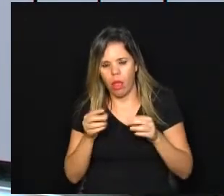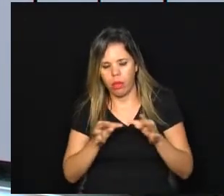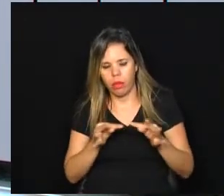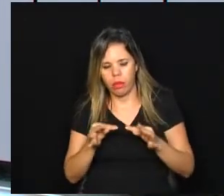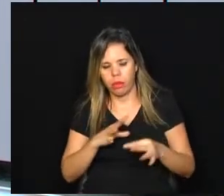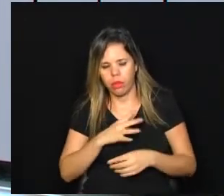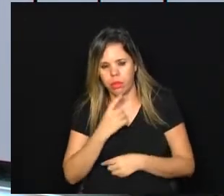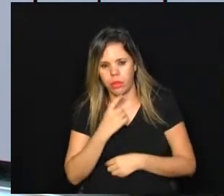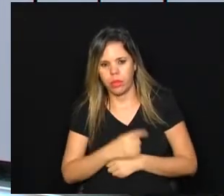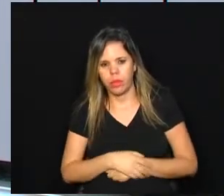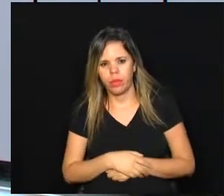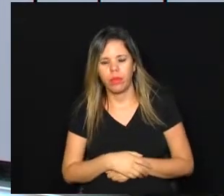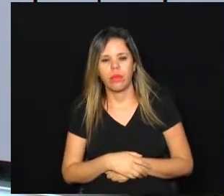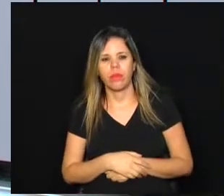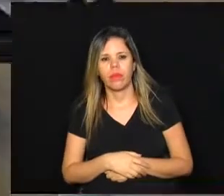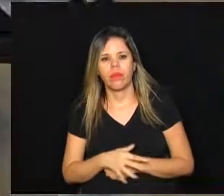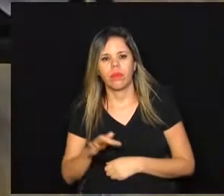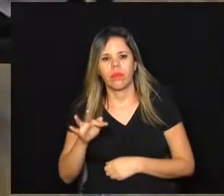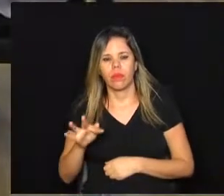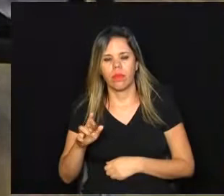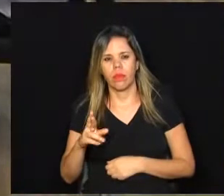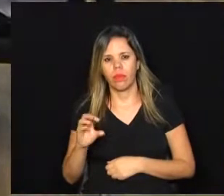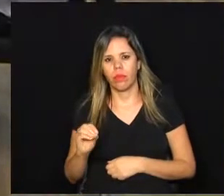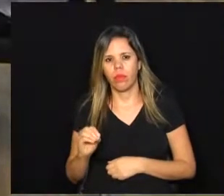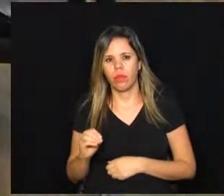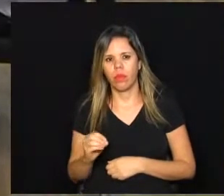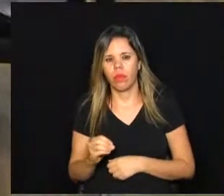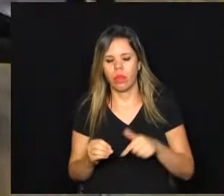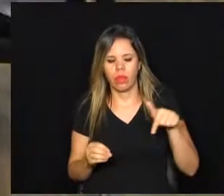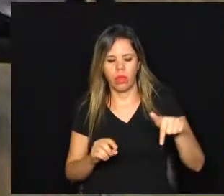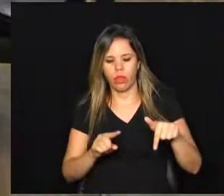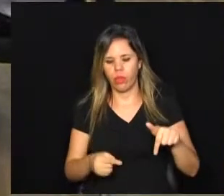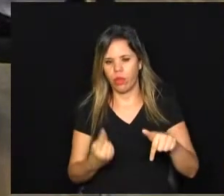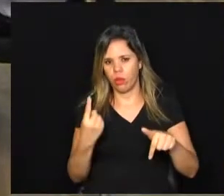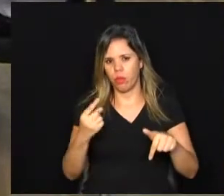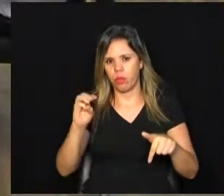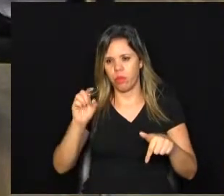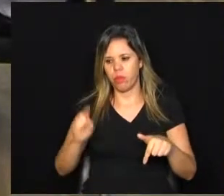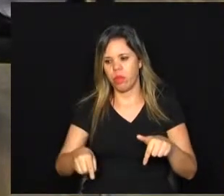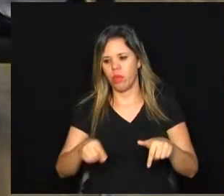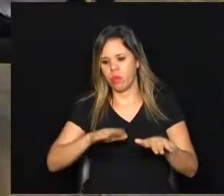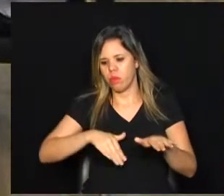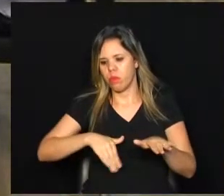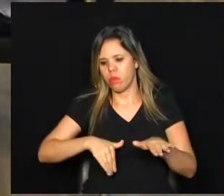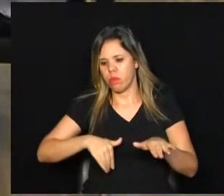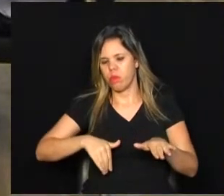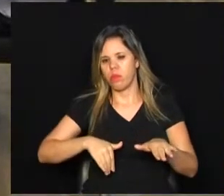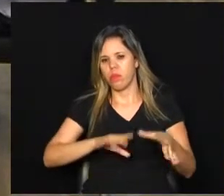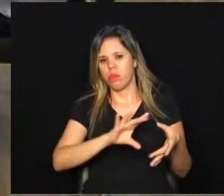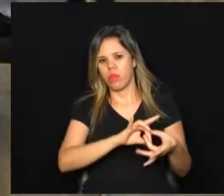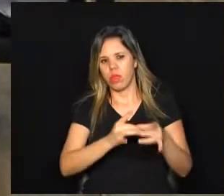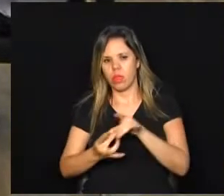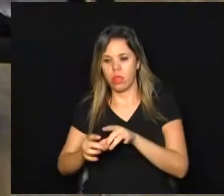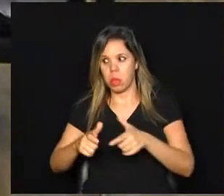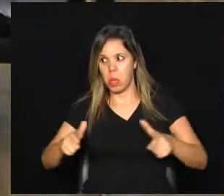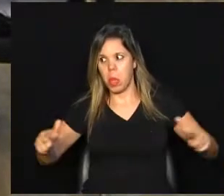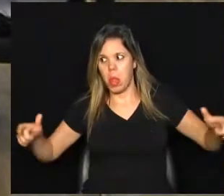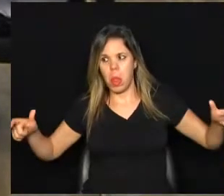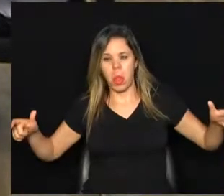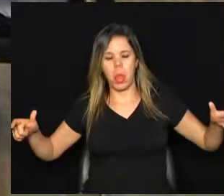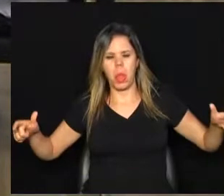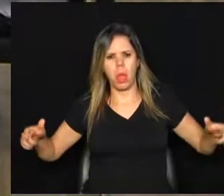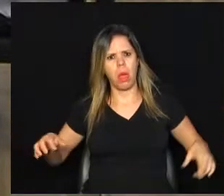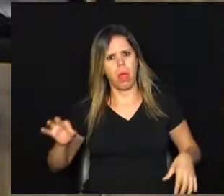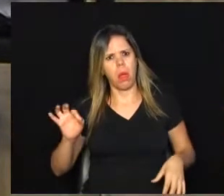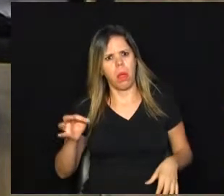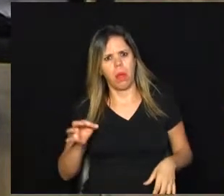cidade. Francisco, 7,1 mil piscinas olímpicas. Sim, com certeza.